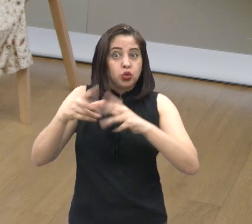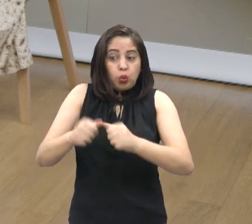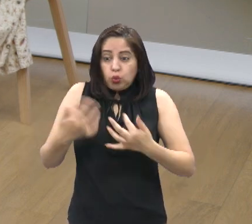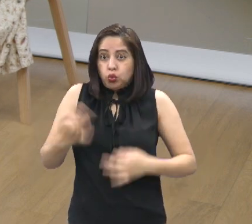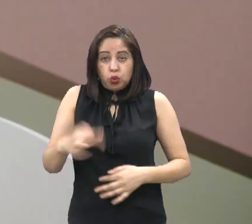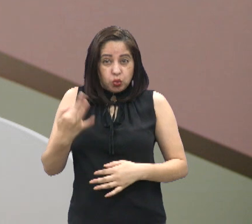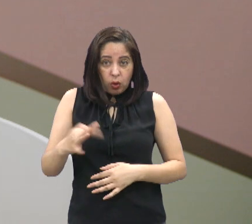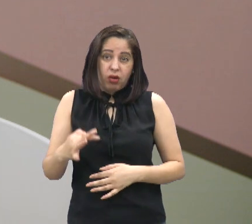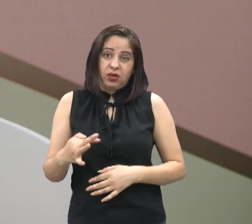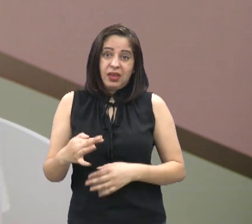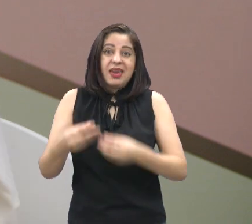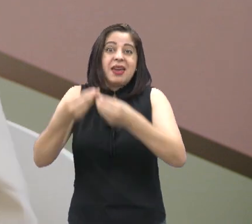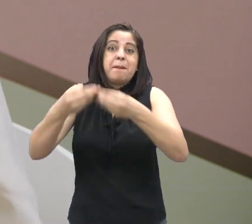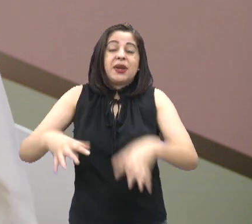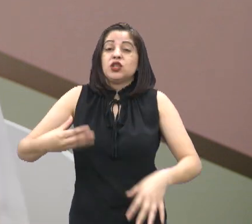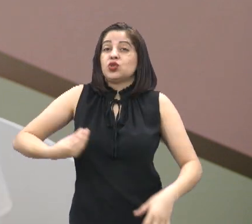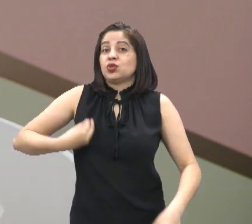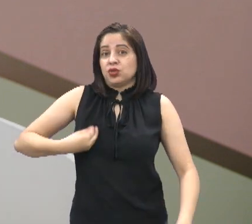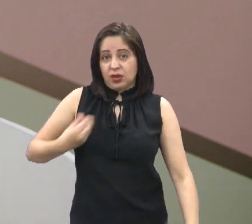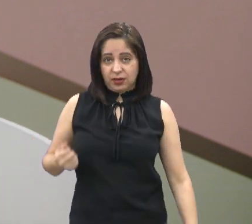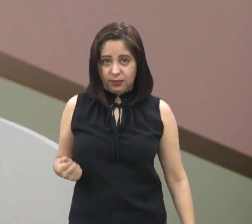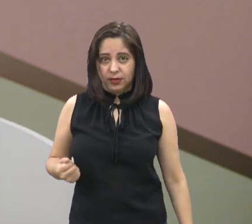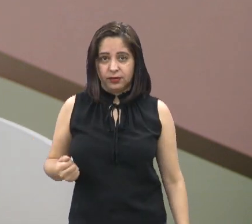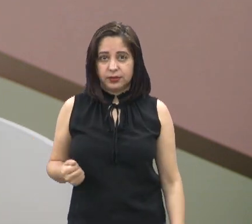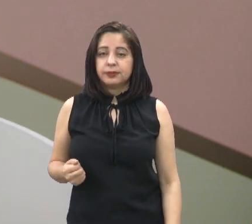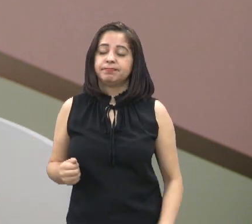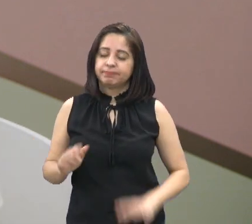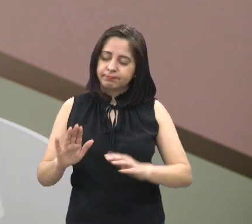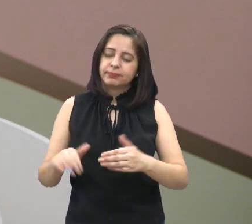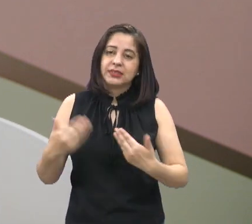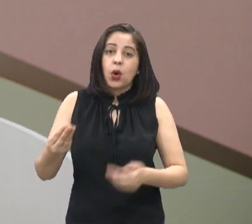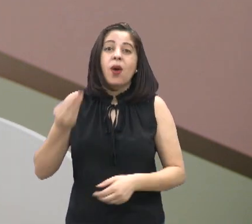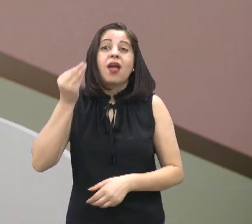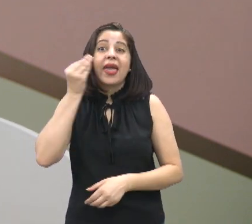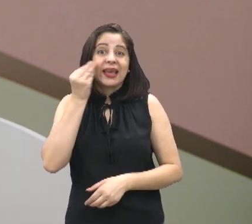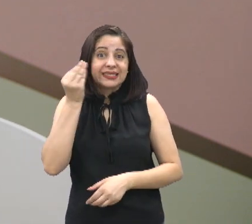na qualidade de vida dele. Então, tentamos resolver dessa maneira quando já